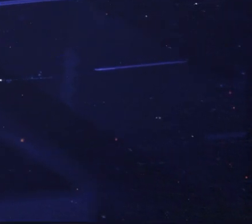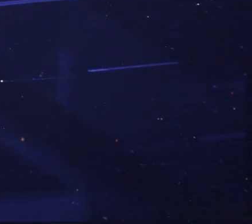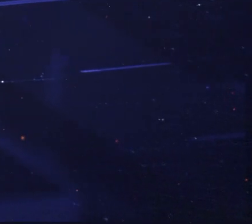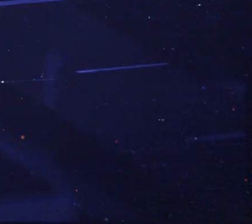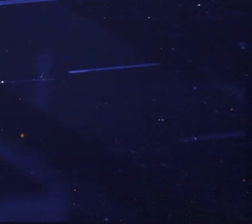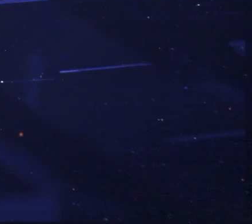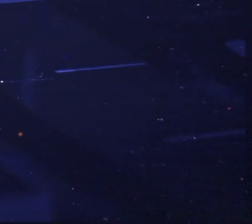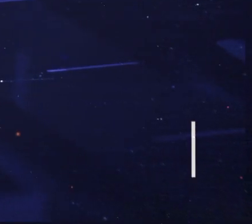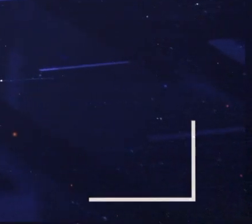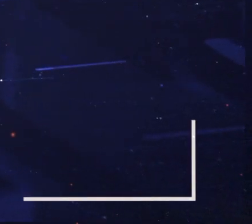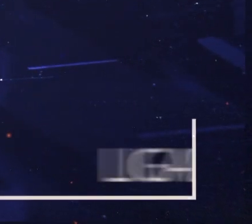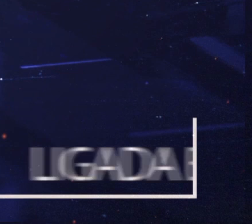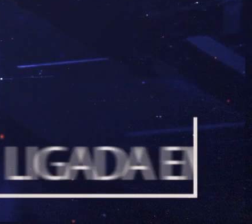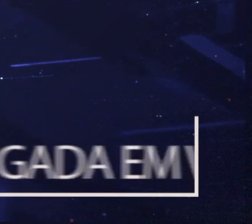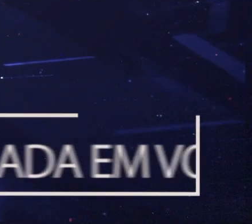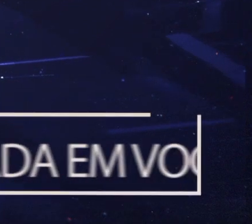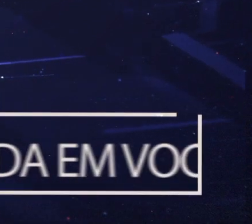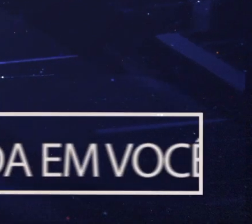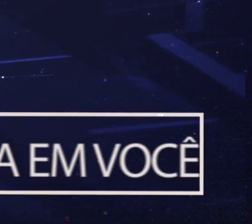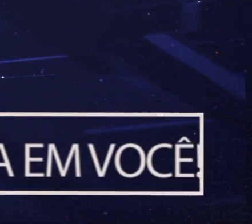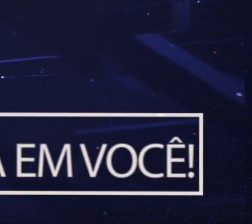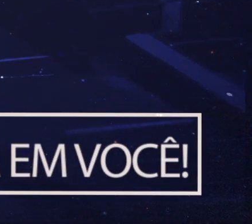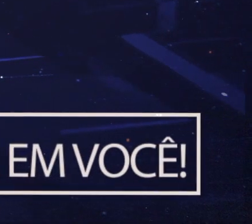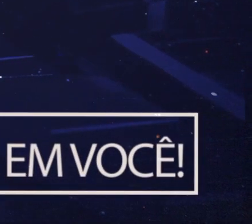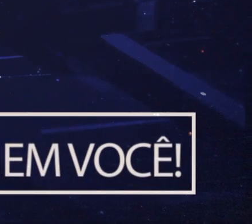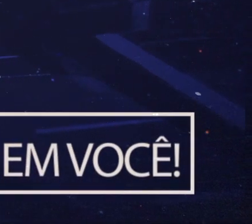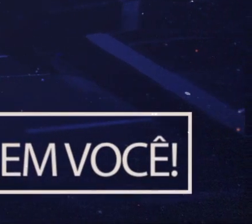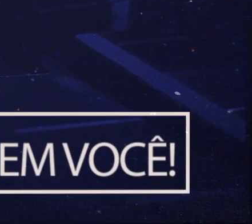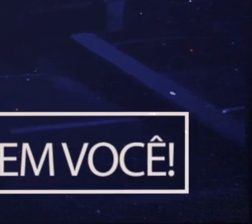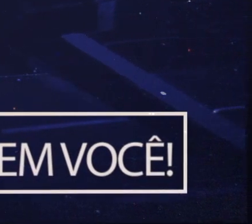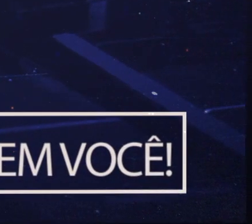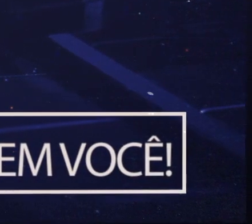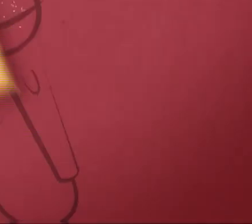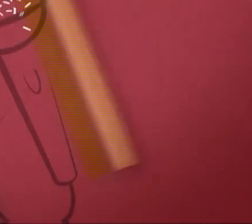A Universidade Federal de Roraima, ligada em você.